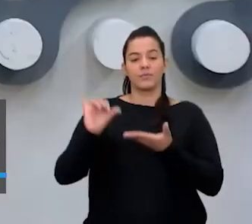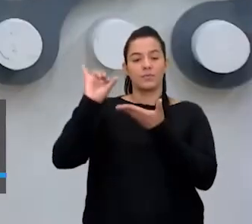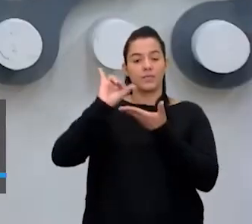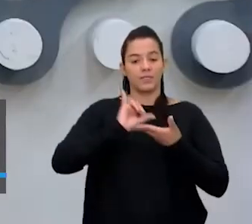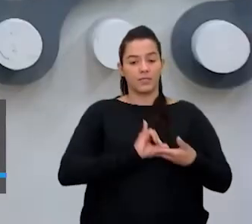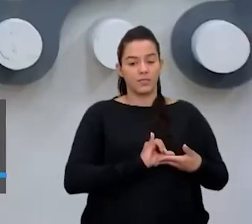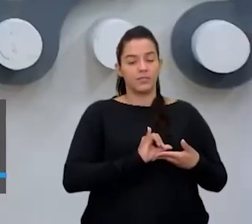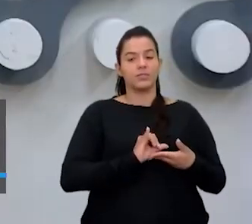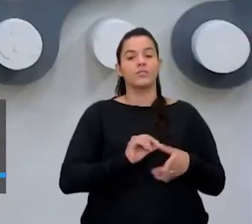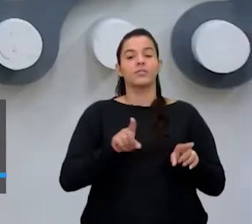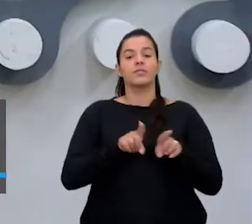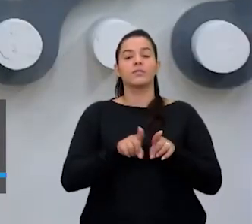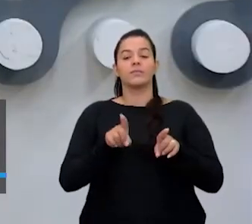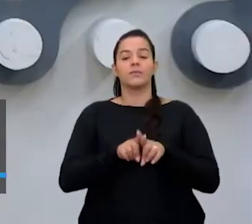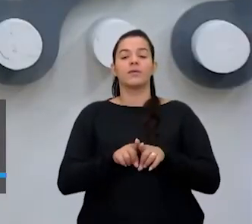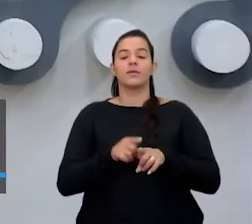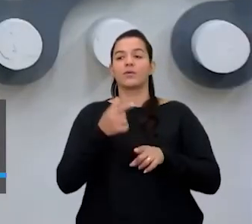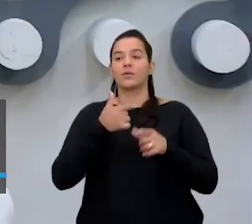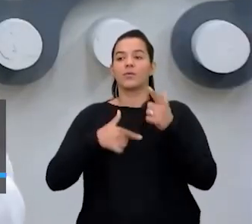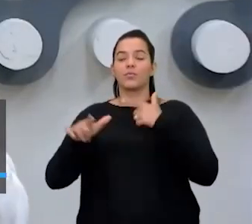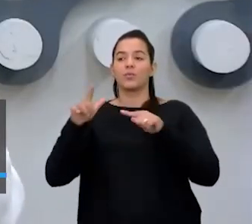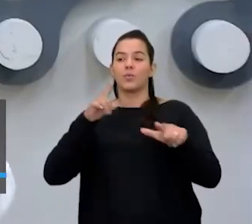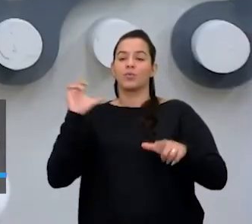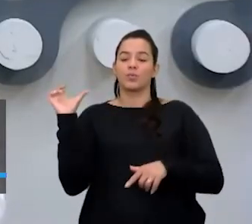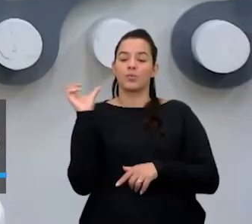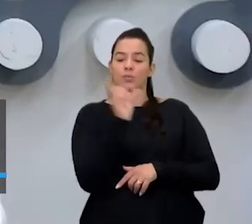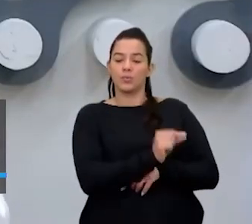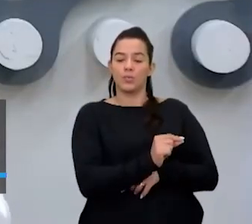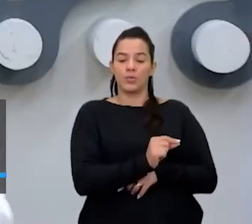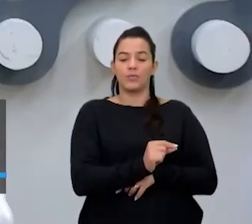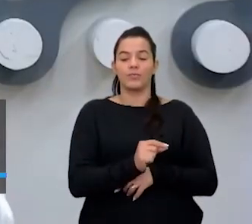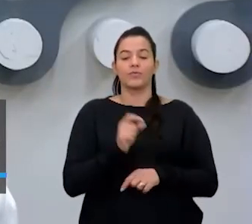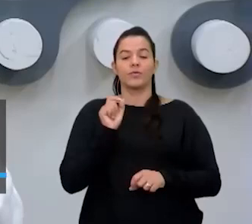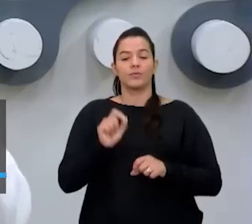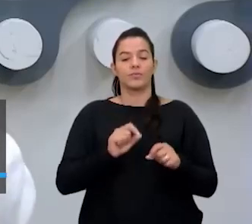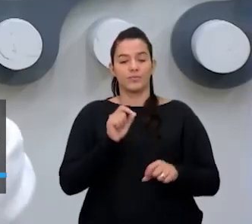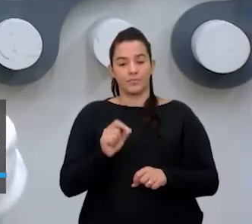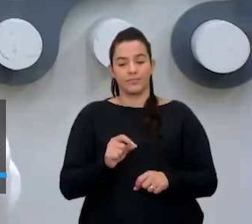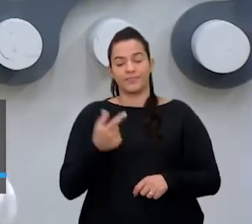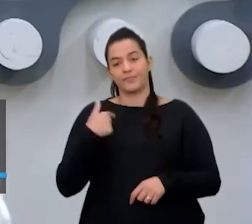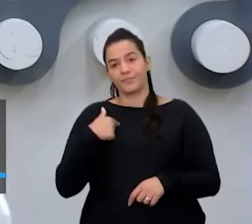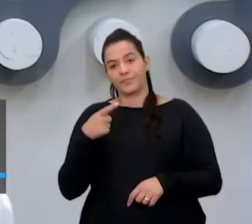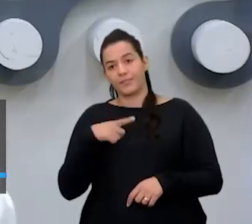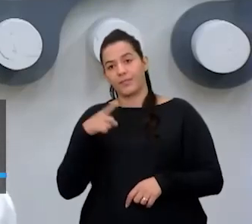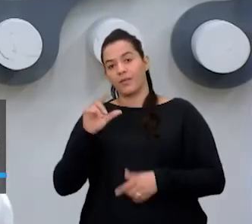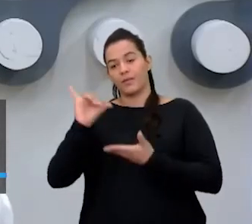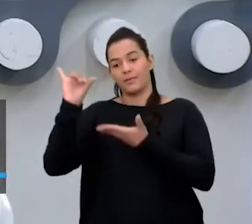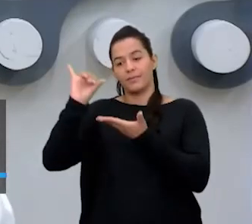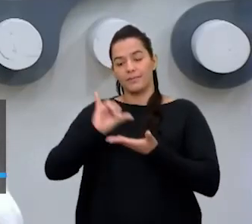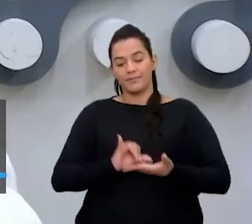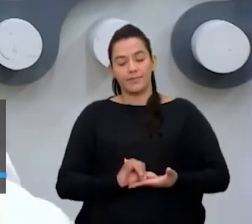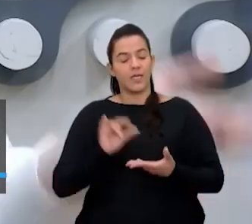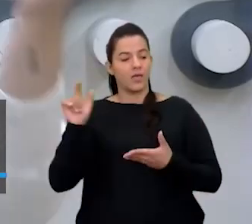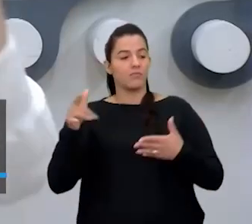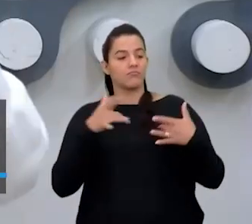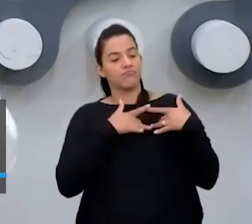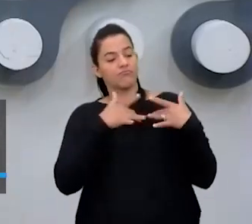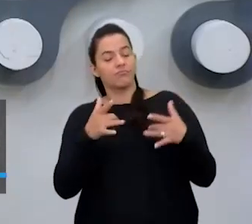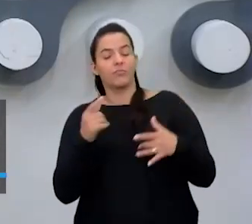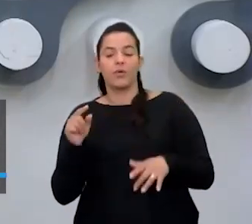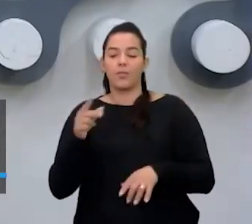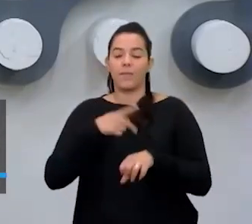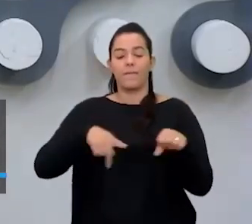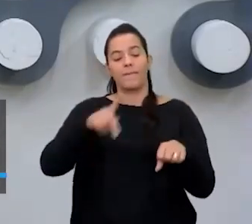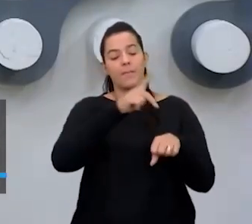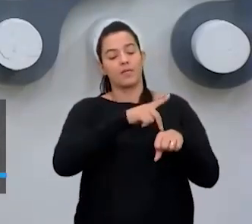Bem, de maneira geral, a gente pensa o imigrante como aquele indivíduo, aquela pessoa que sai espontaneamente do seu local de origem e parte para